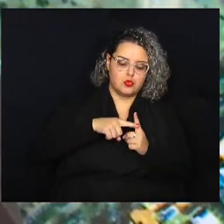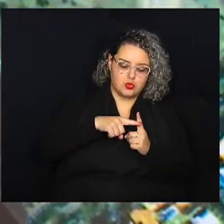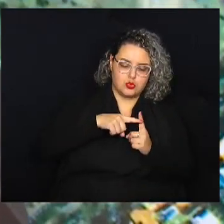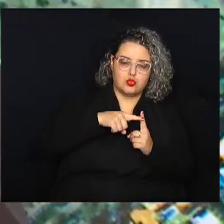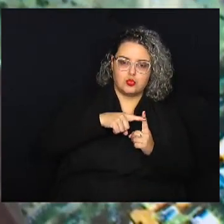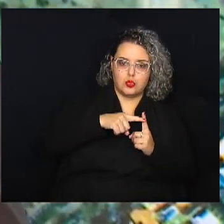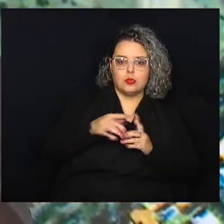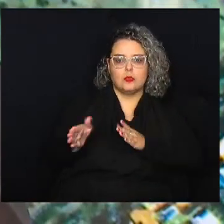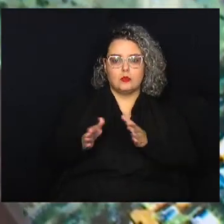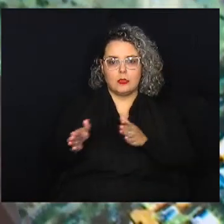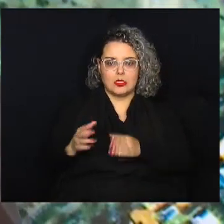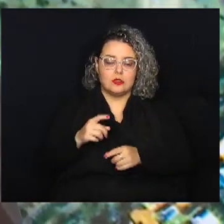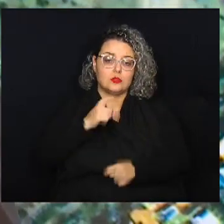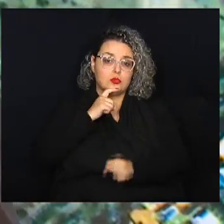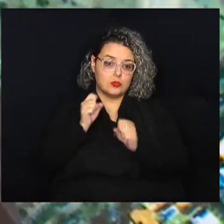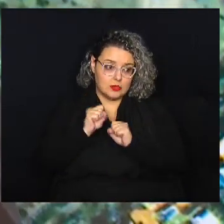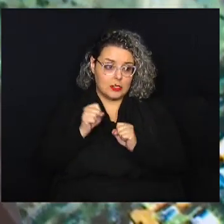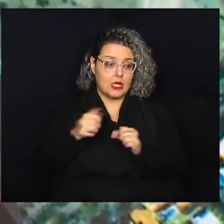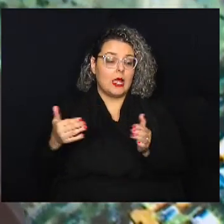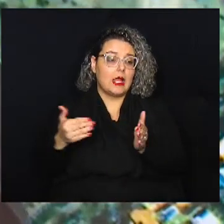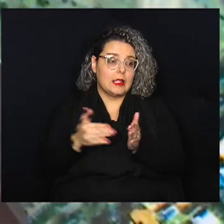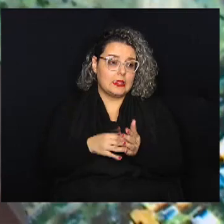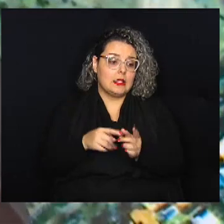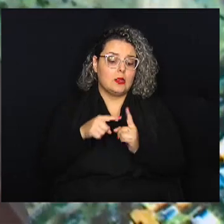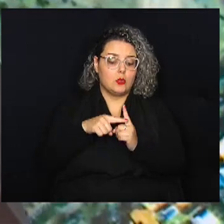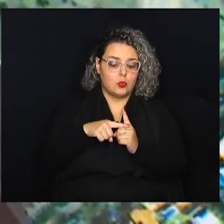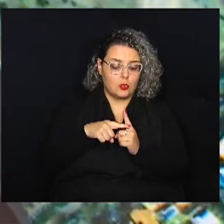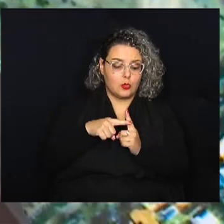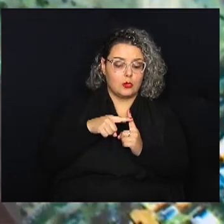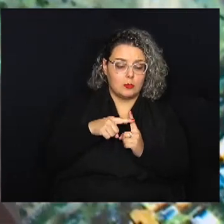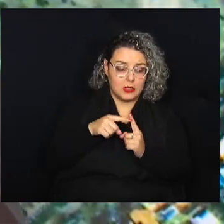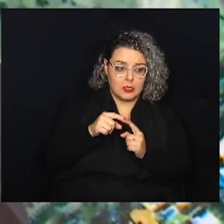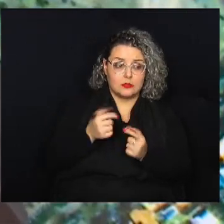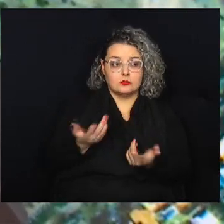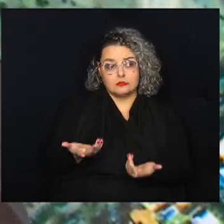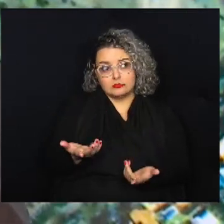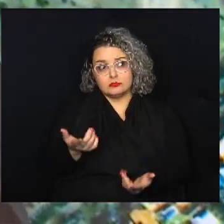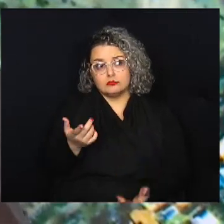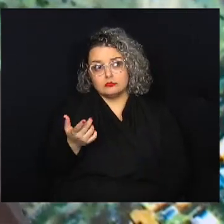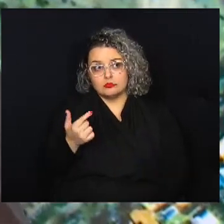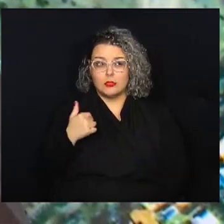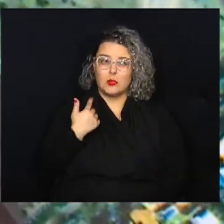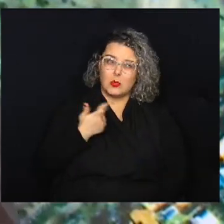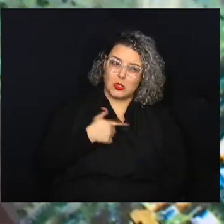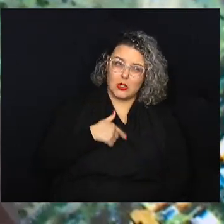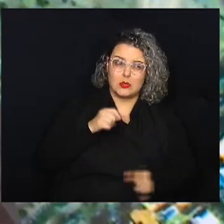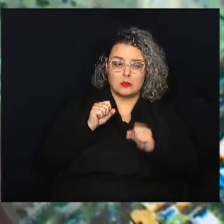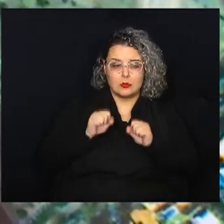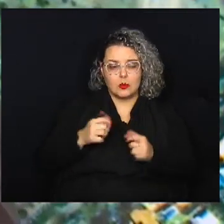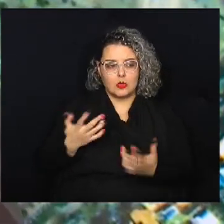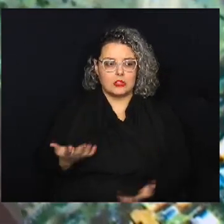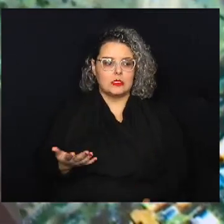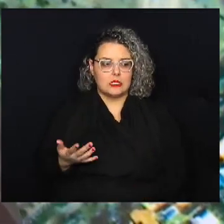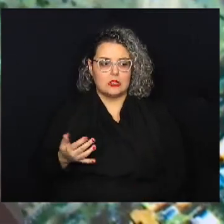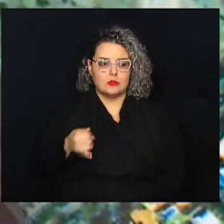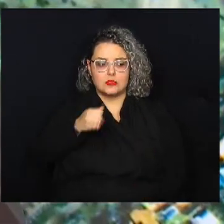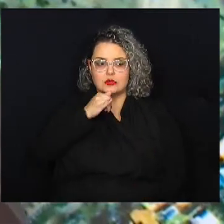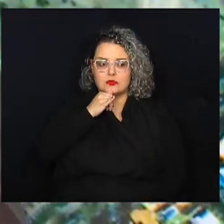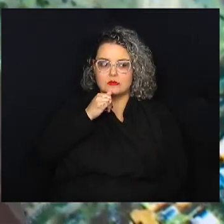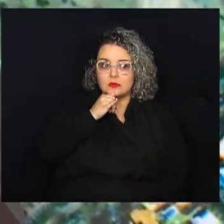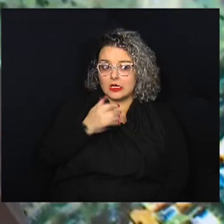o inverno. Mesmo com o aumento das temperaturas, a gente pode descartar massas de ar